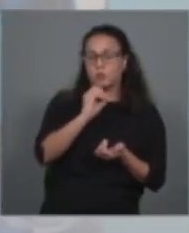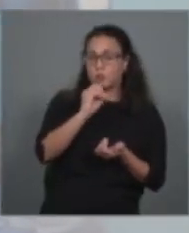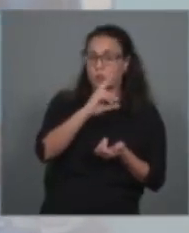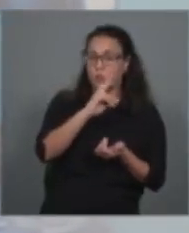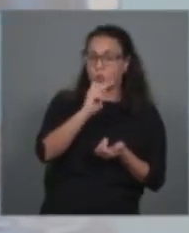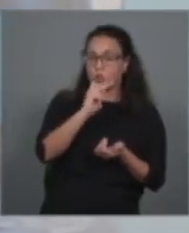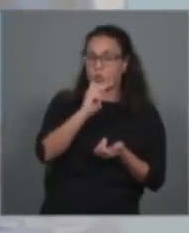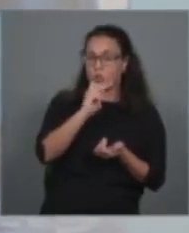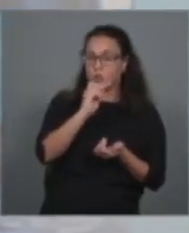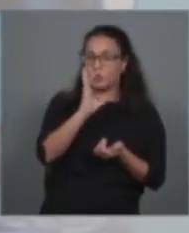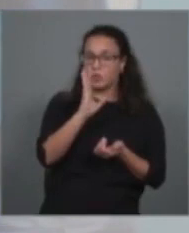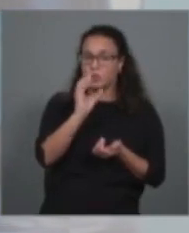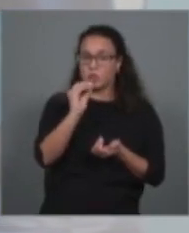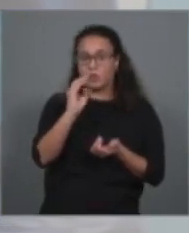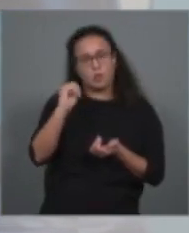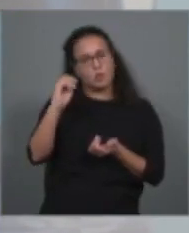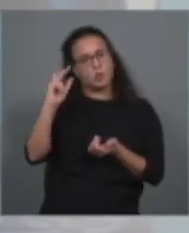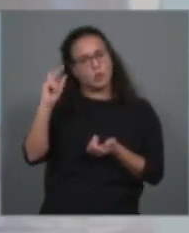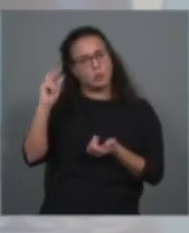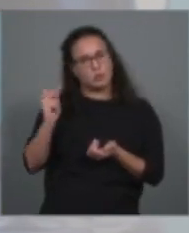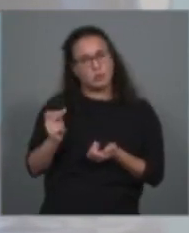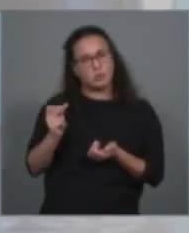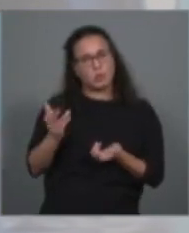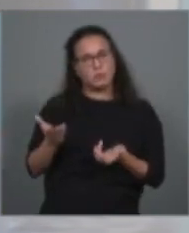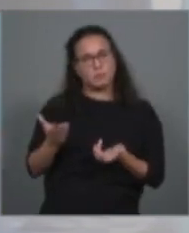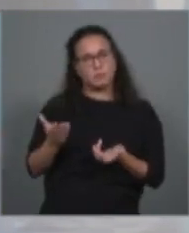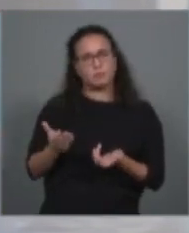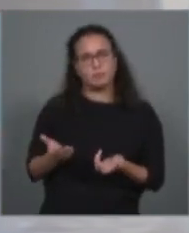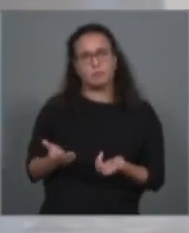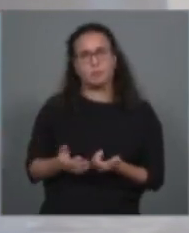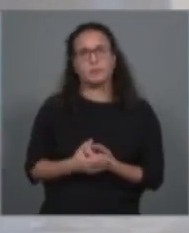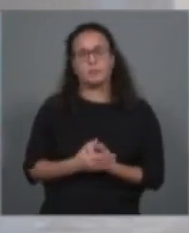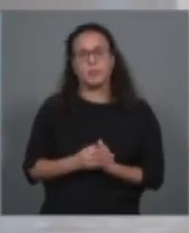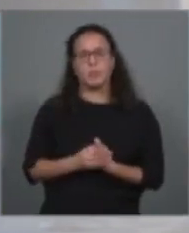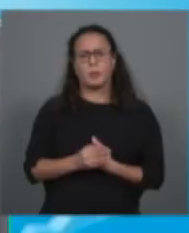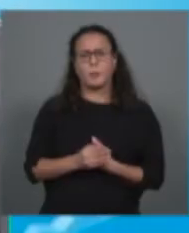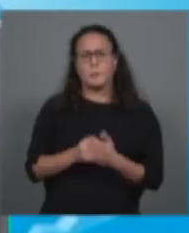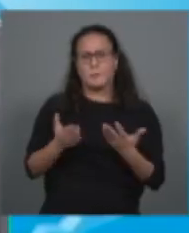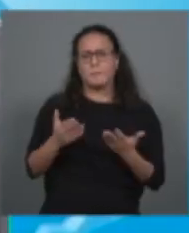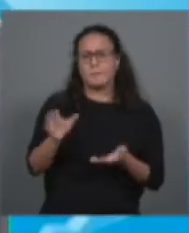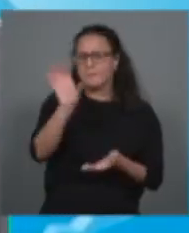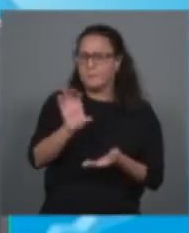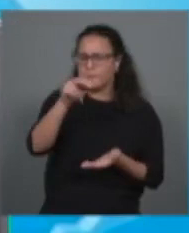aqui deixas, Inês Espada Vieira, que este dia seja uma forma de termos mais presente todas essas